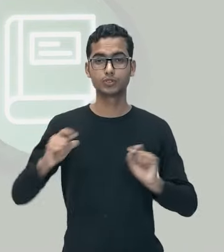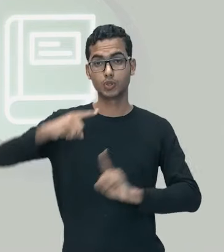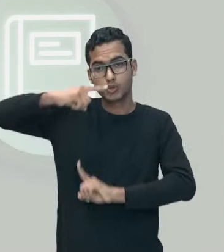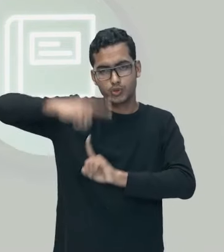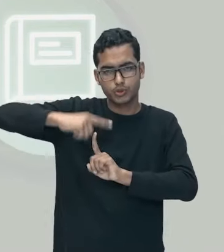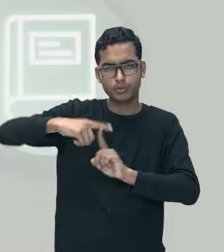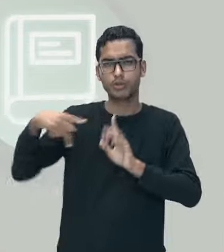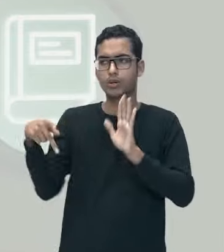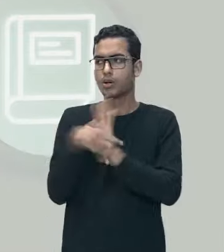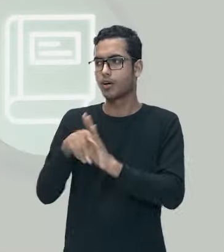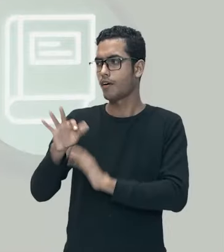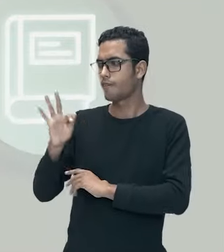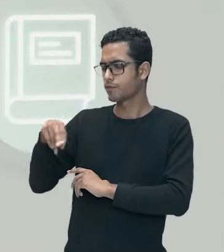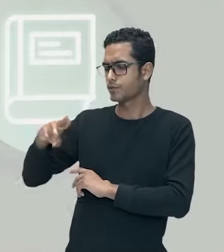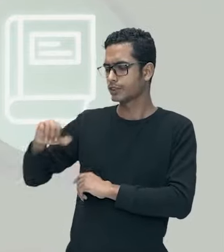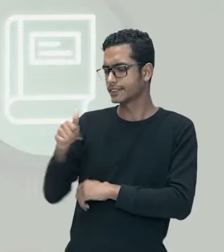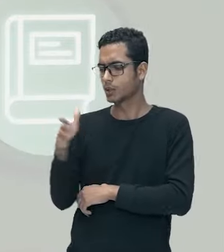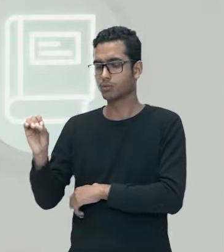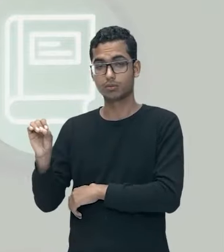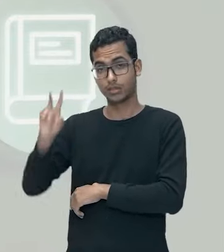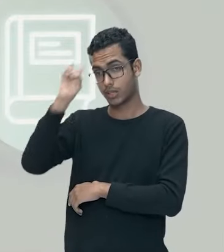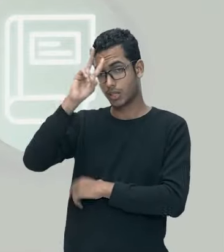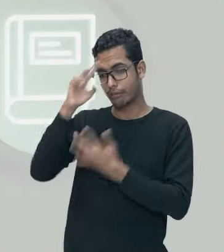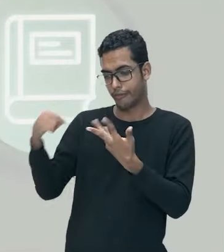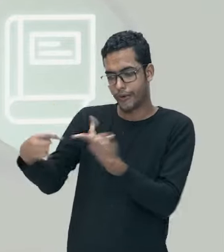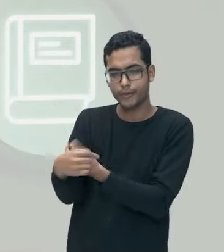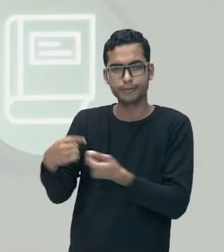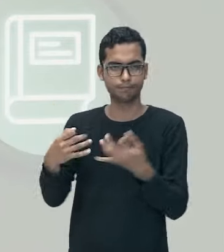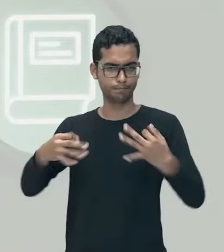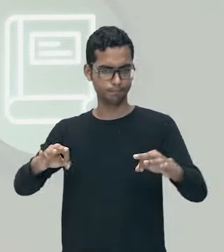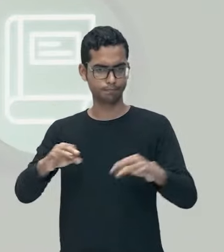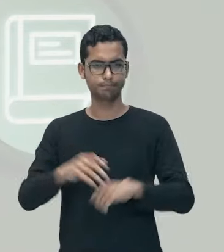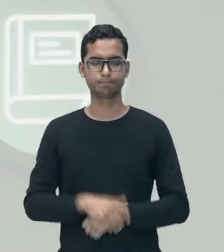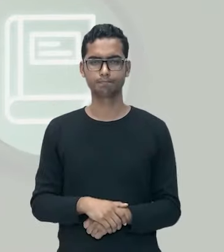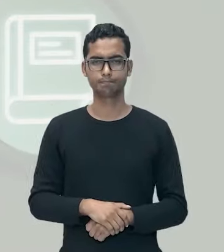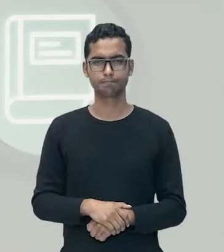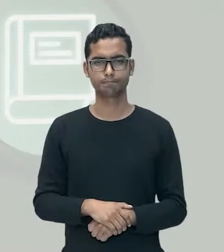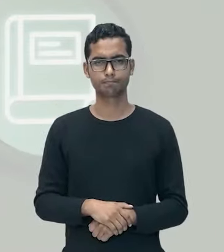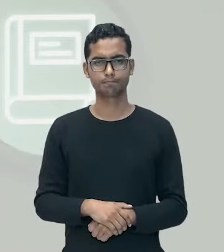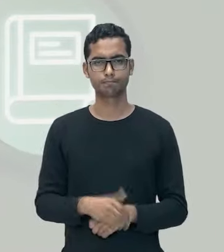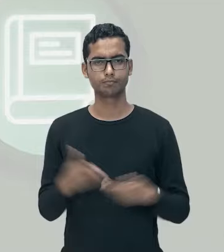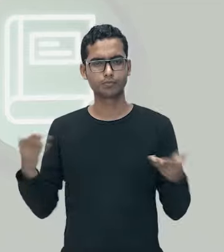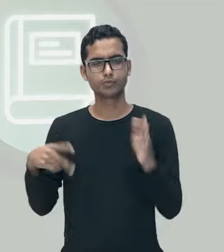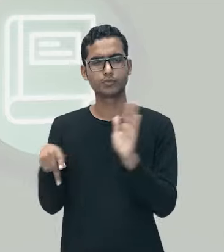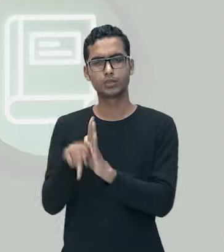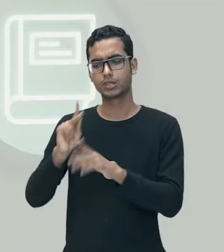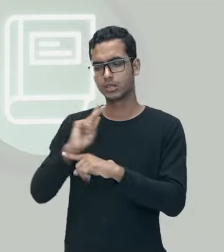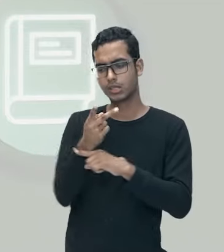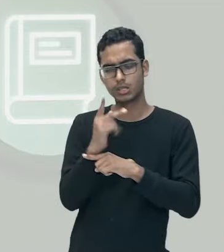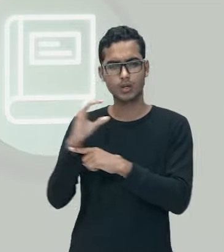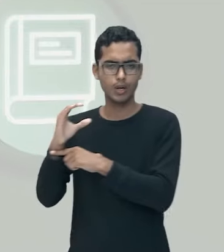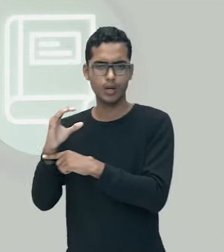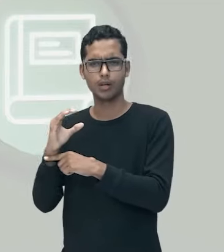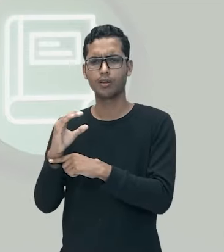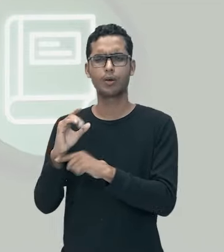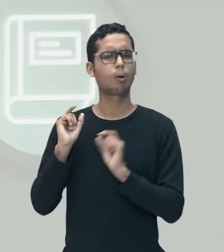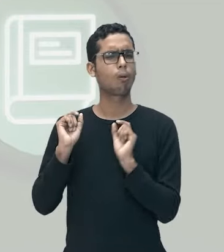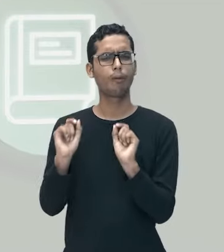função e a gente tem que lembrar que existem outros mais né então vamos conversar sobre os hidrocarbonetos tá que que é um